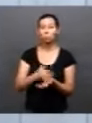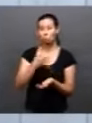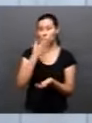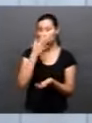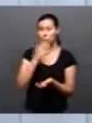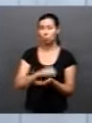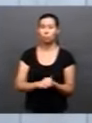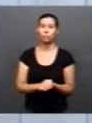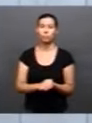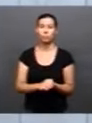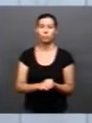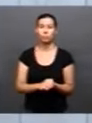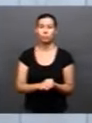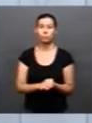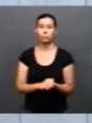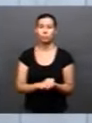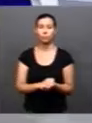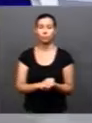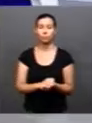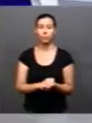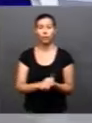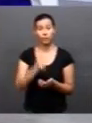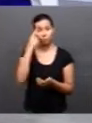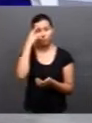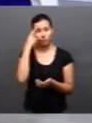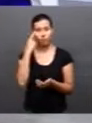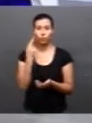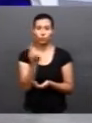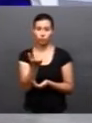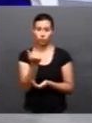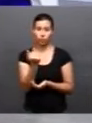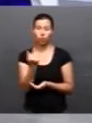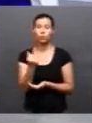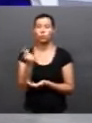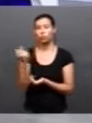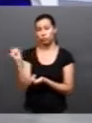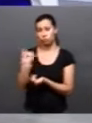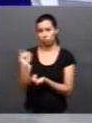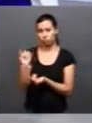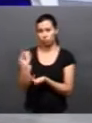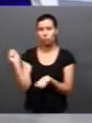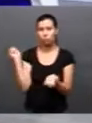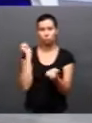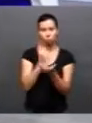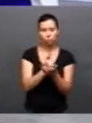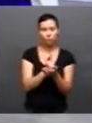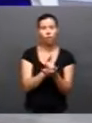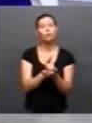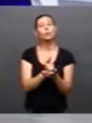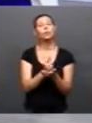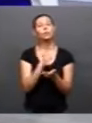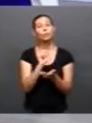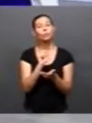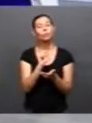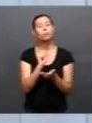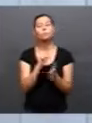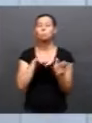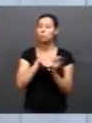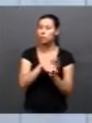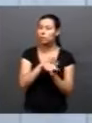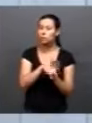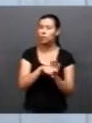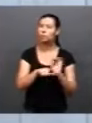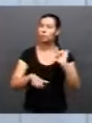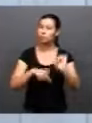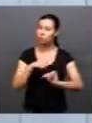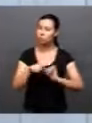para isso sim que eu quero que o dinheiro do meu imposto vá, uhum, para esse tipo de trabalho, para esse tipo de